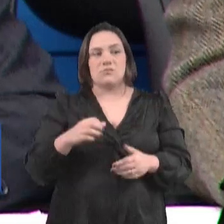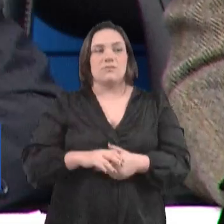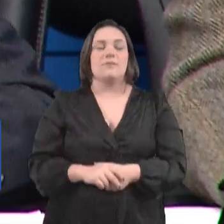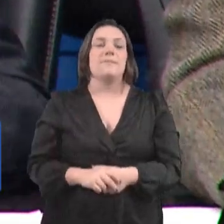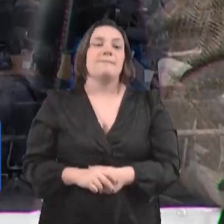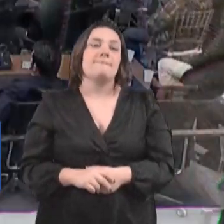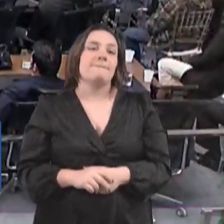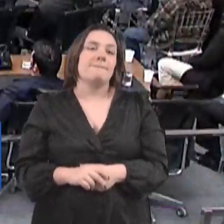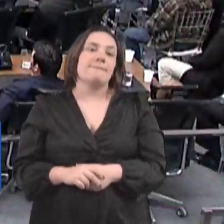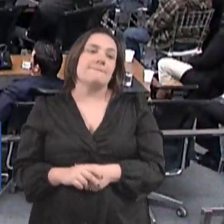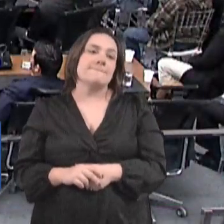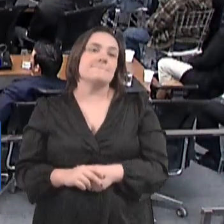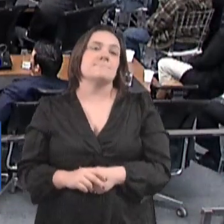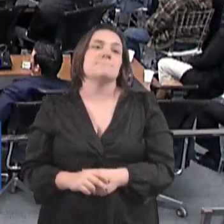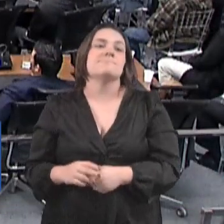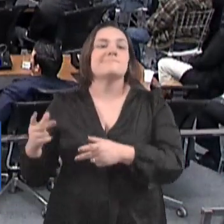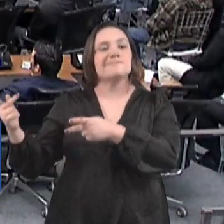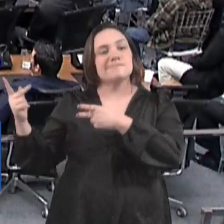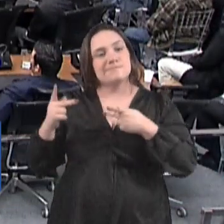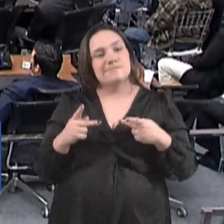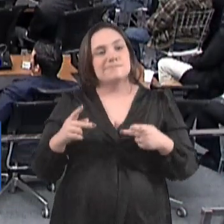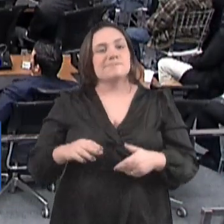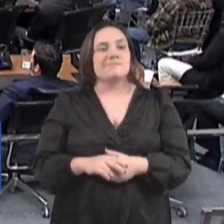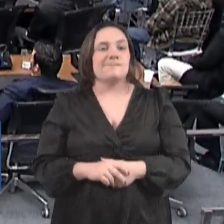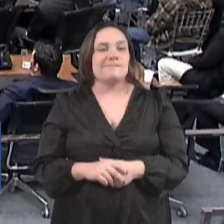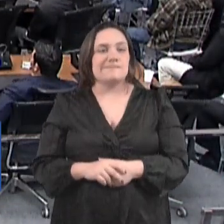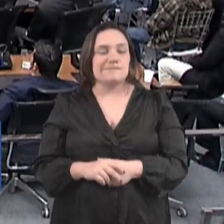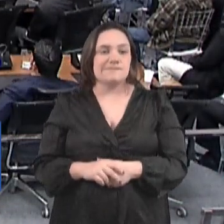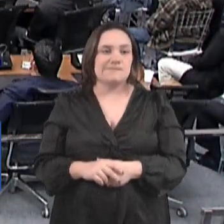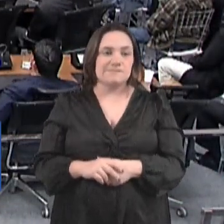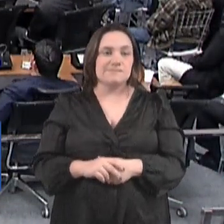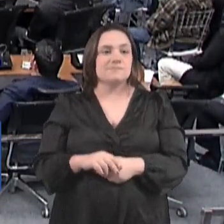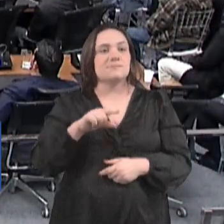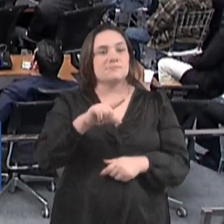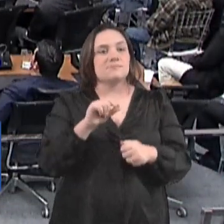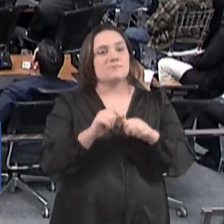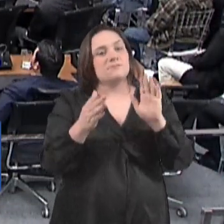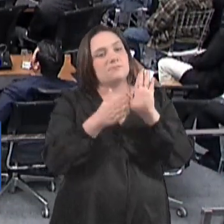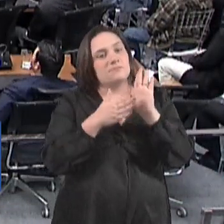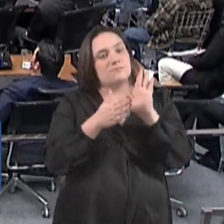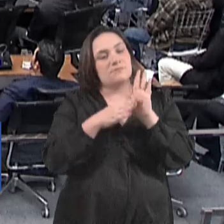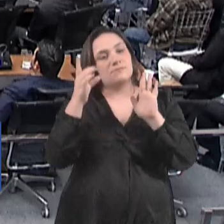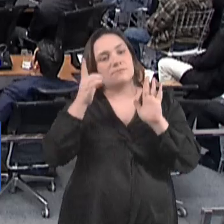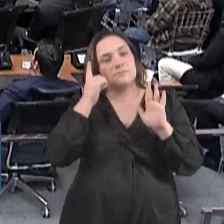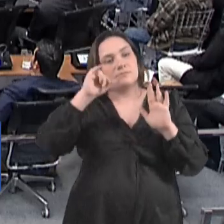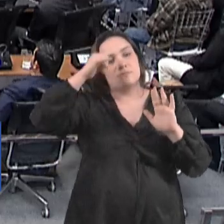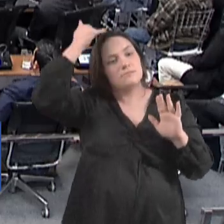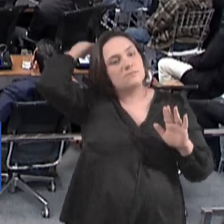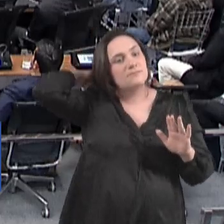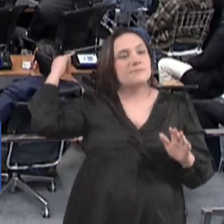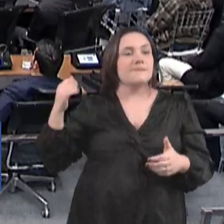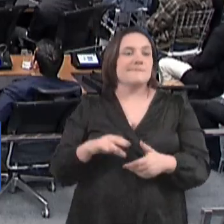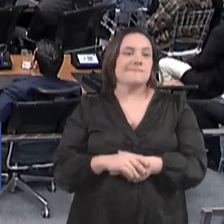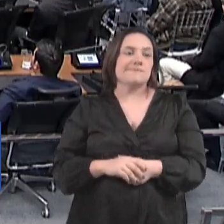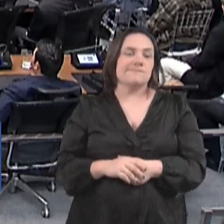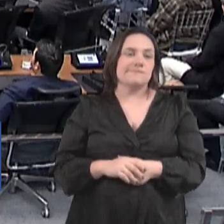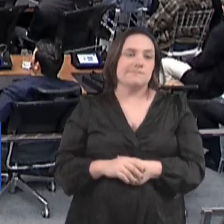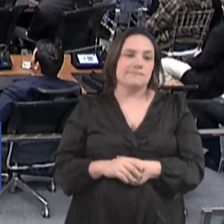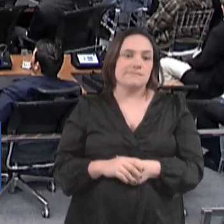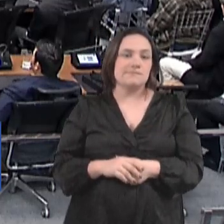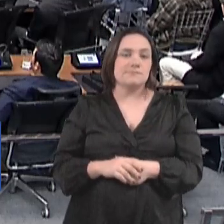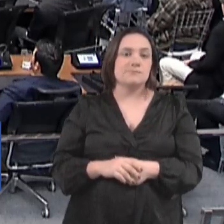03/2016. Convidamos, neste momento, o proponente desta sessão solene, deputado Júnior Mock, para que no